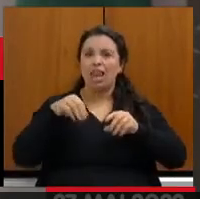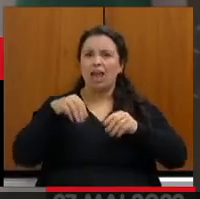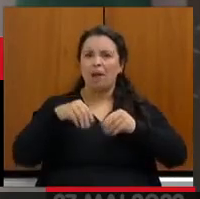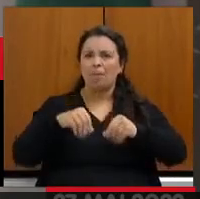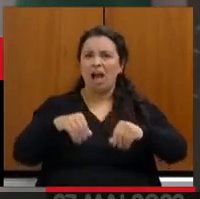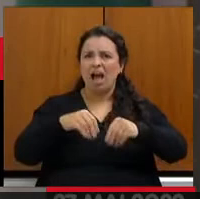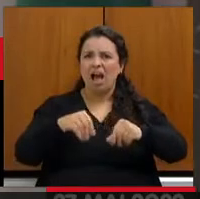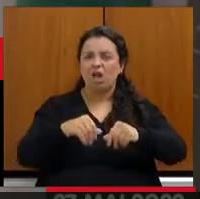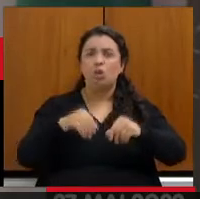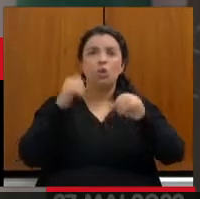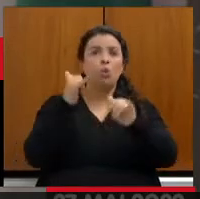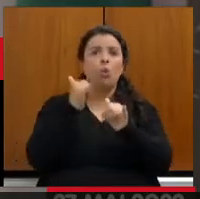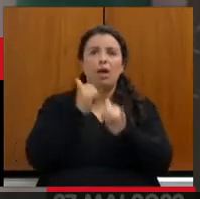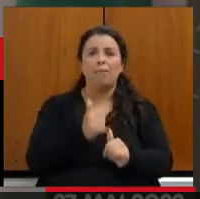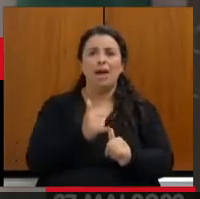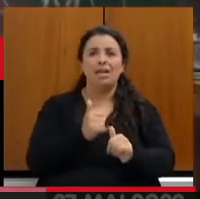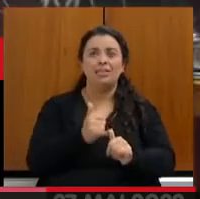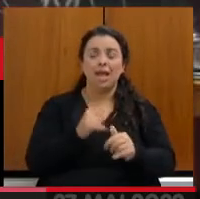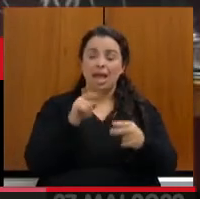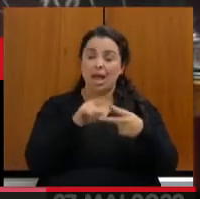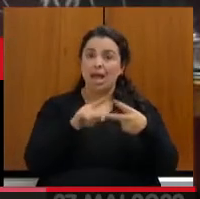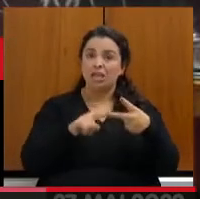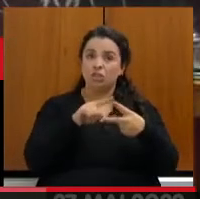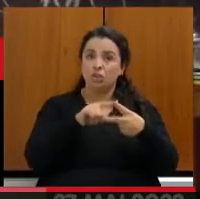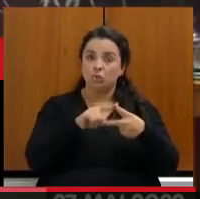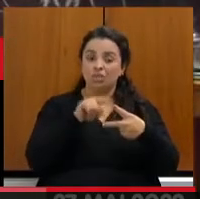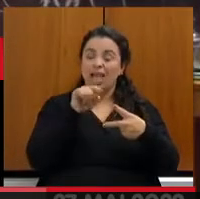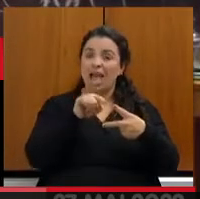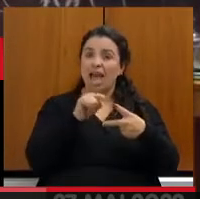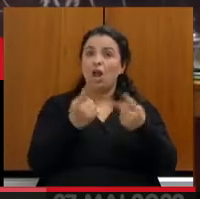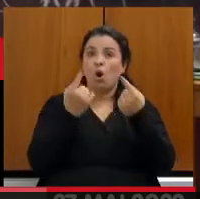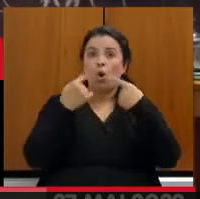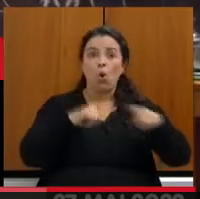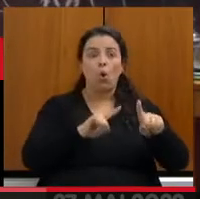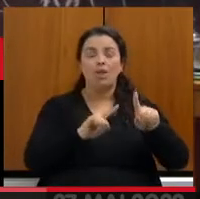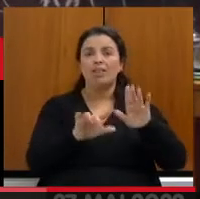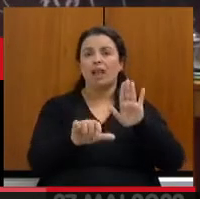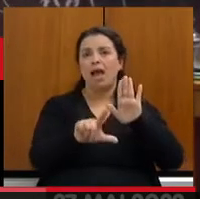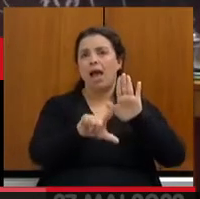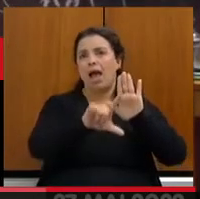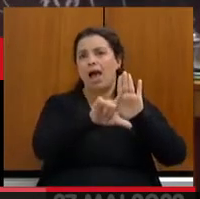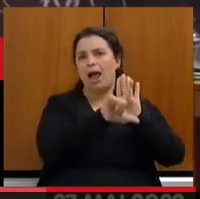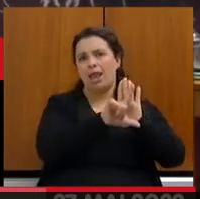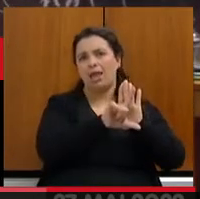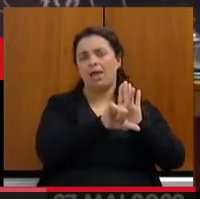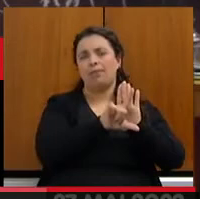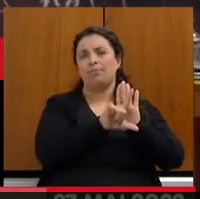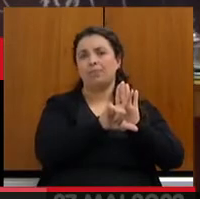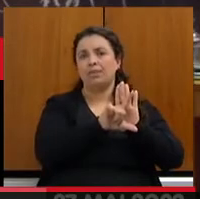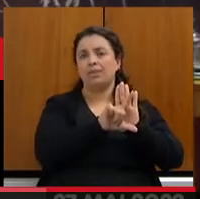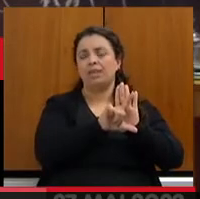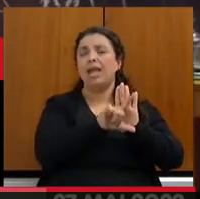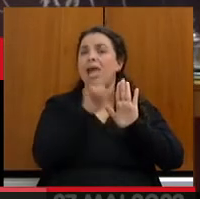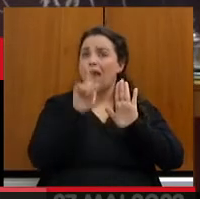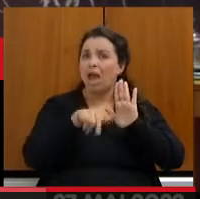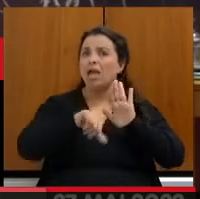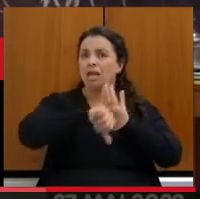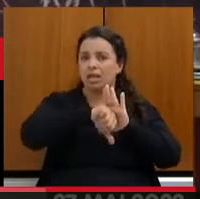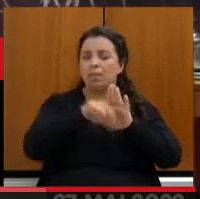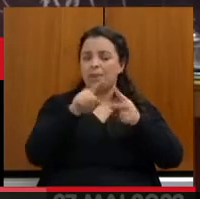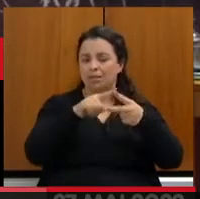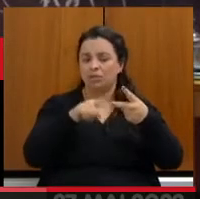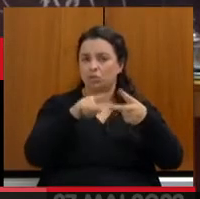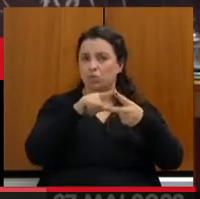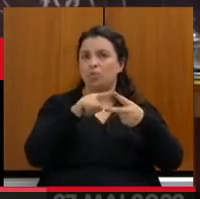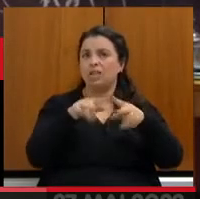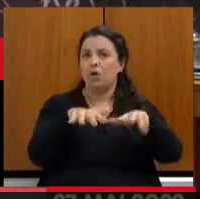e que essas duas audiências públicas elas vêm infringir a lei e gostaria Beatriz eleninha e